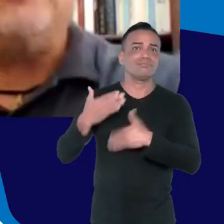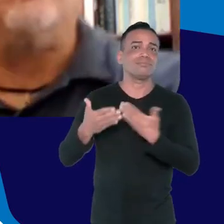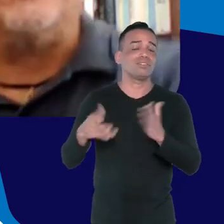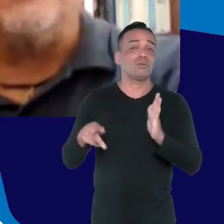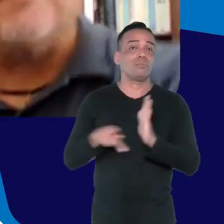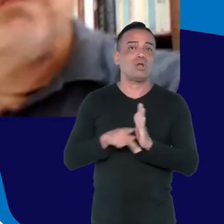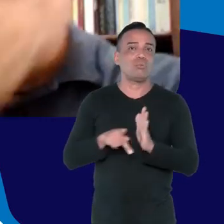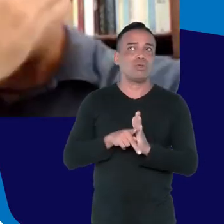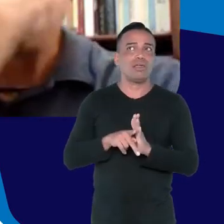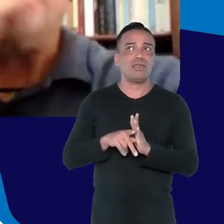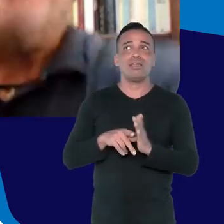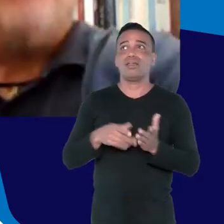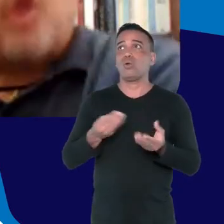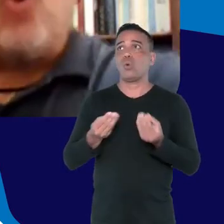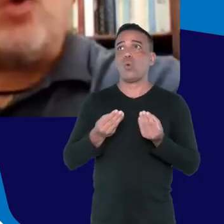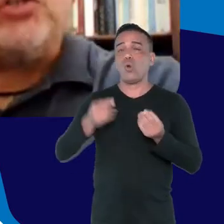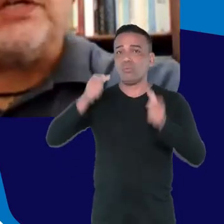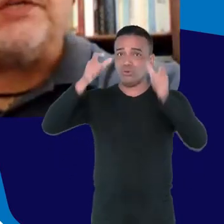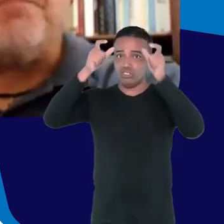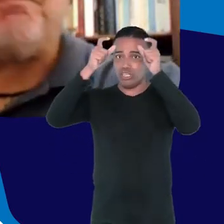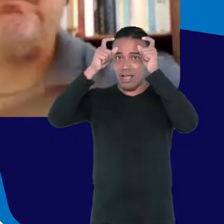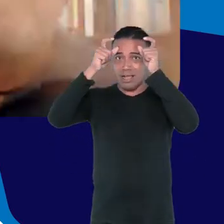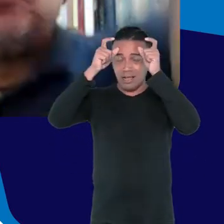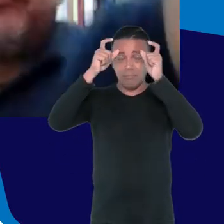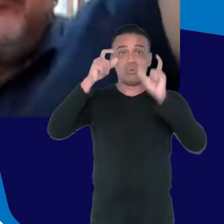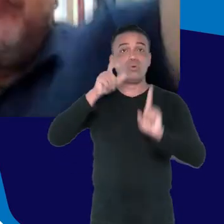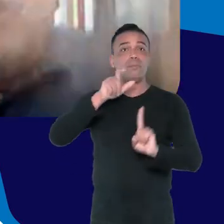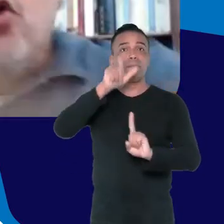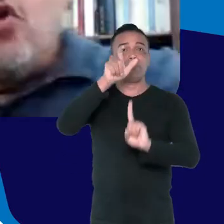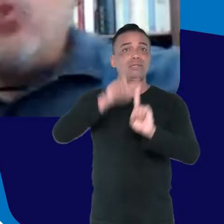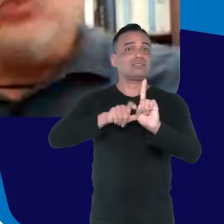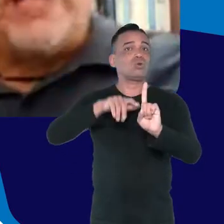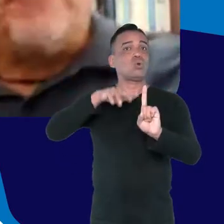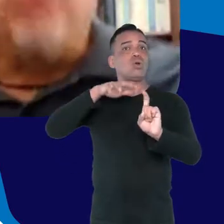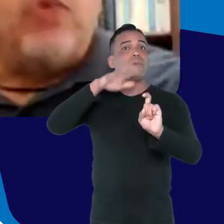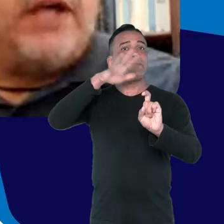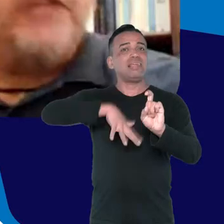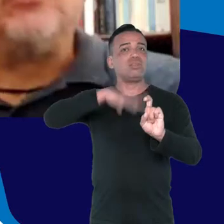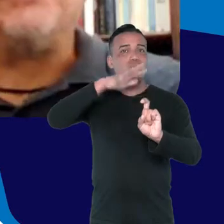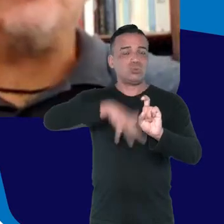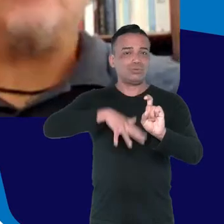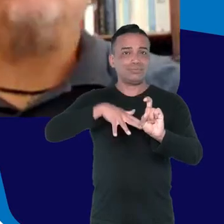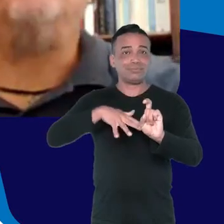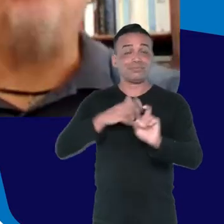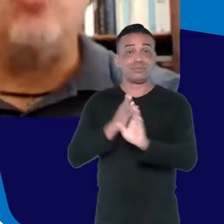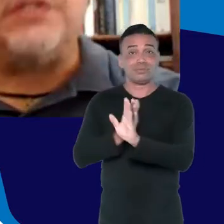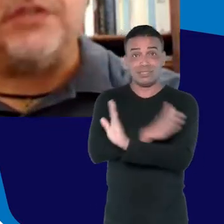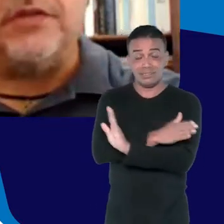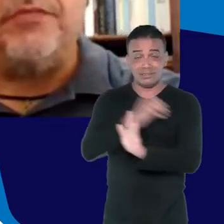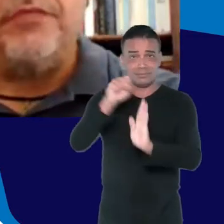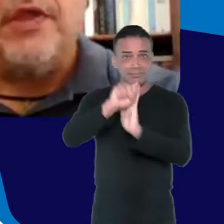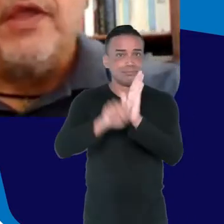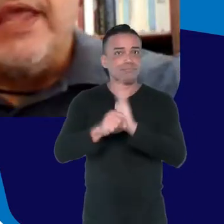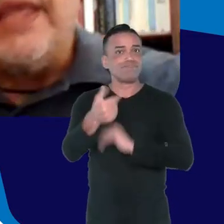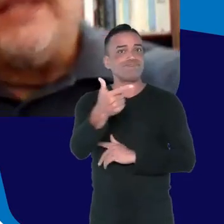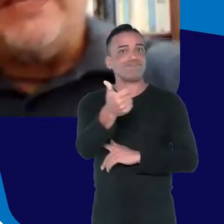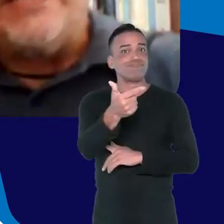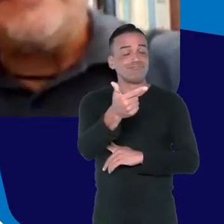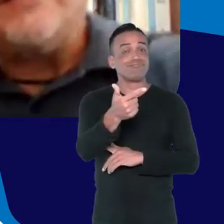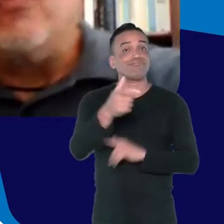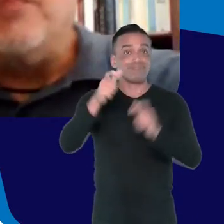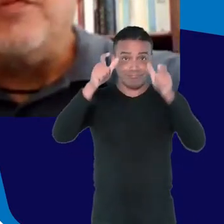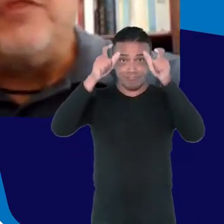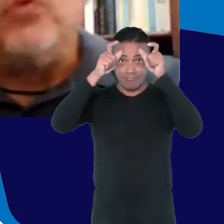dessa figura mitológica. O diabo, antes do século XII,